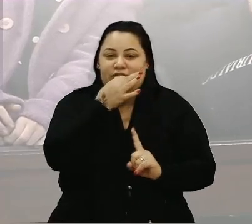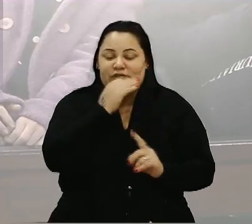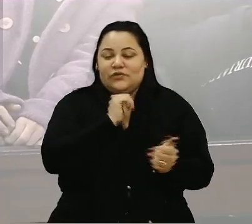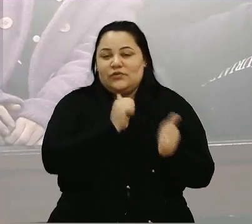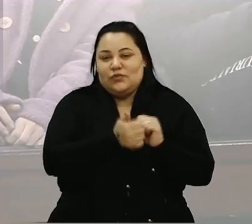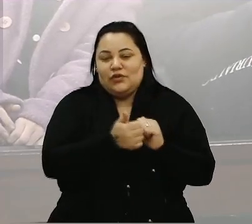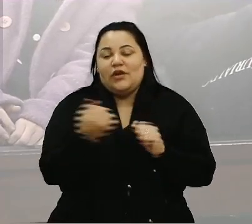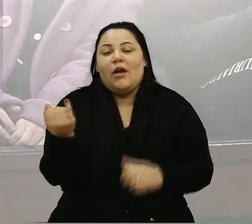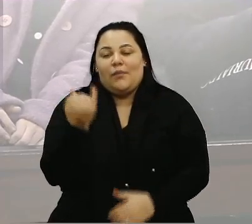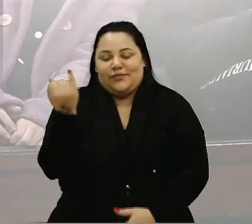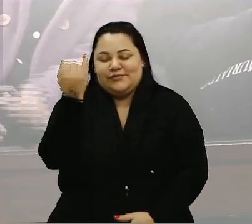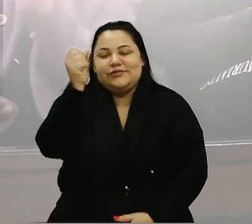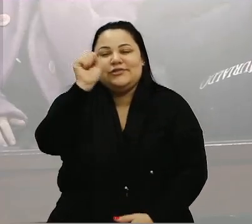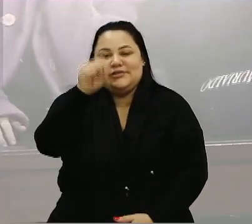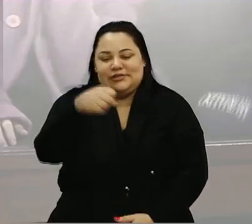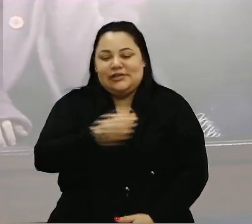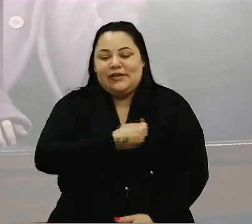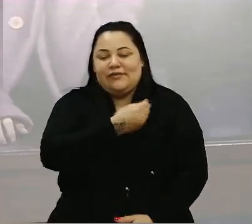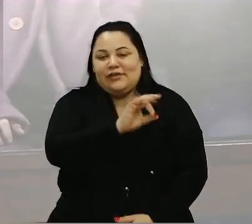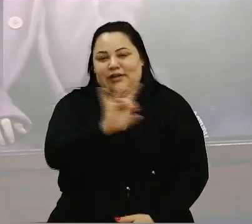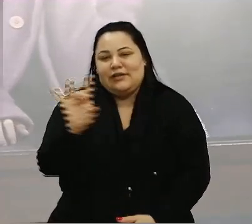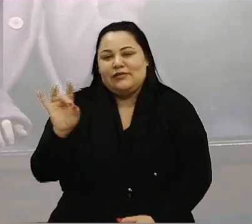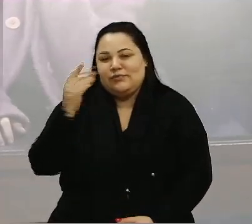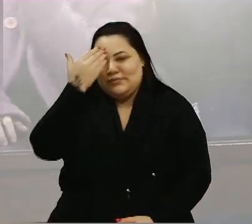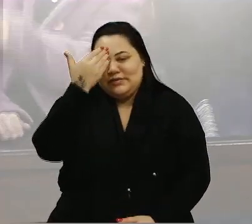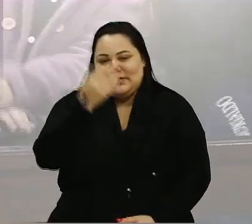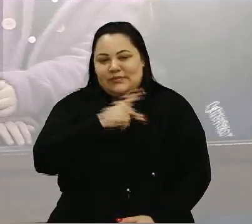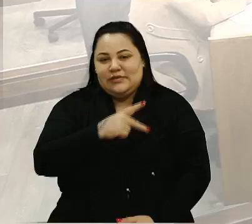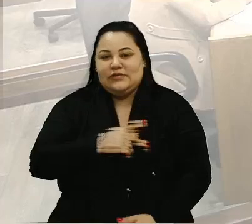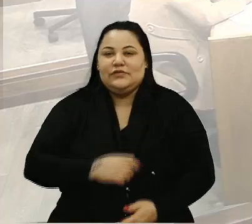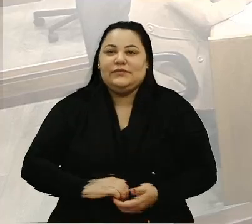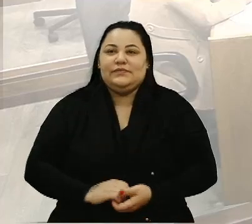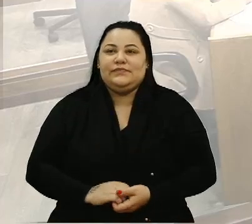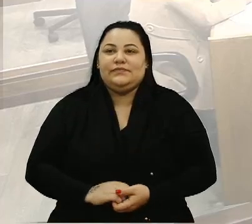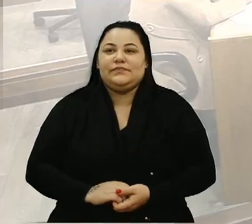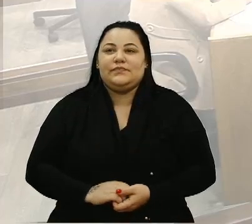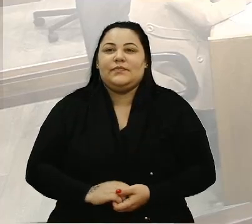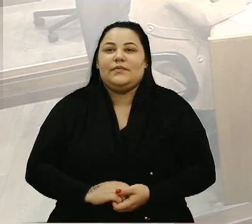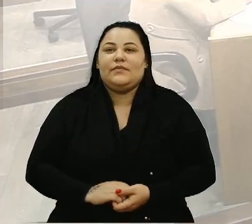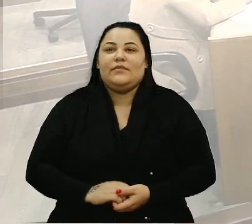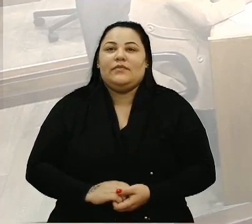esporte é muito importante na vida de cada um. Obrigado, presidente.